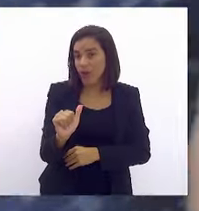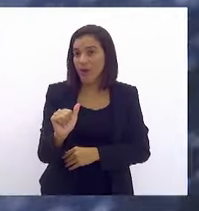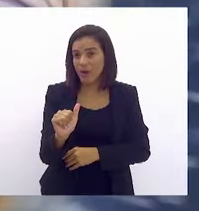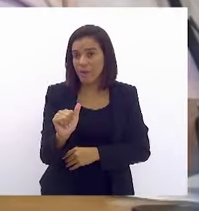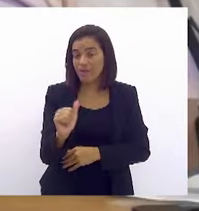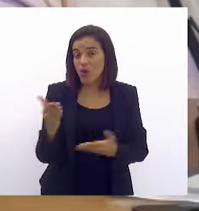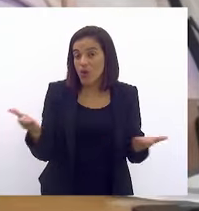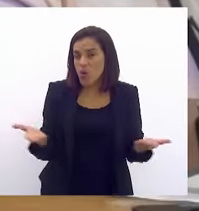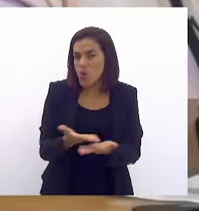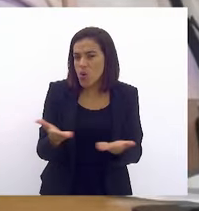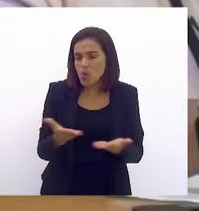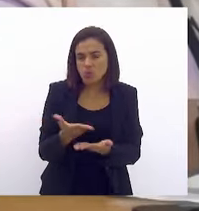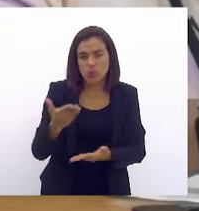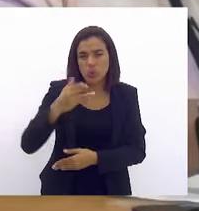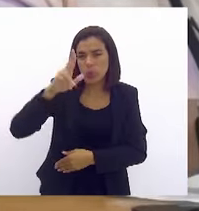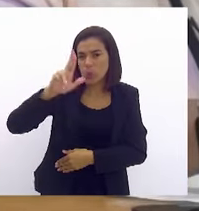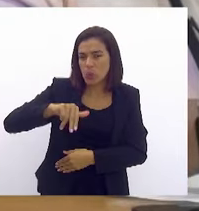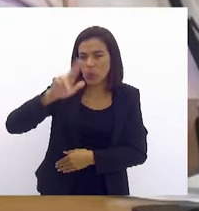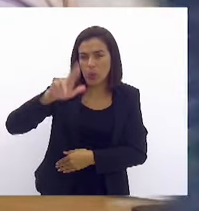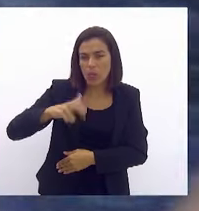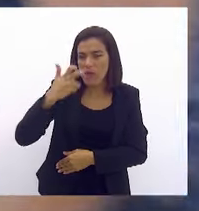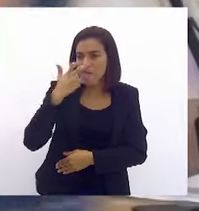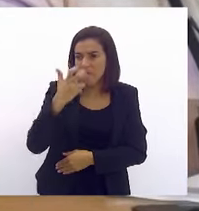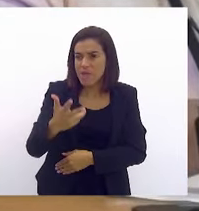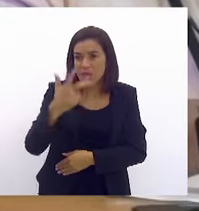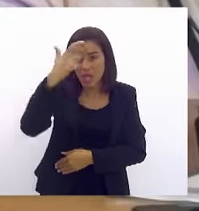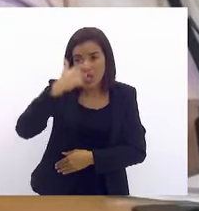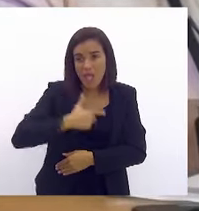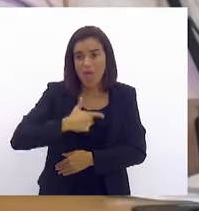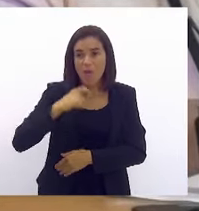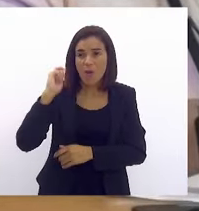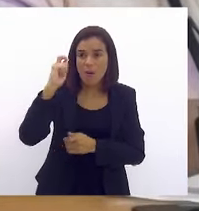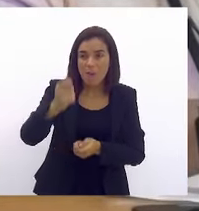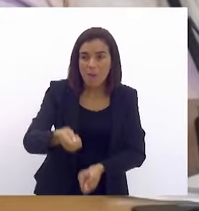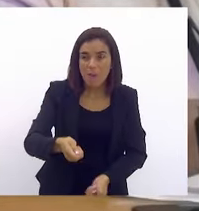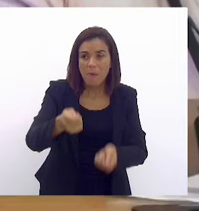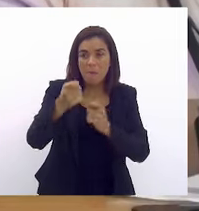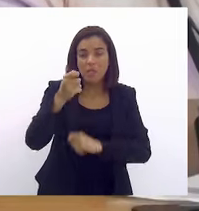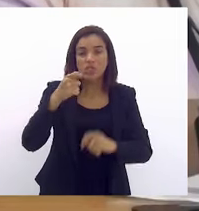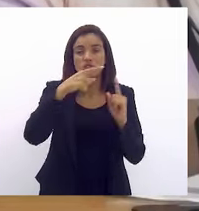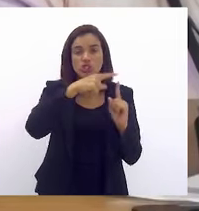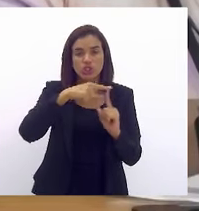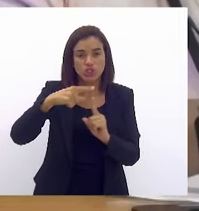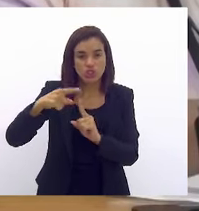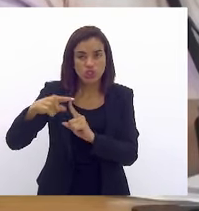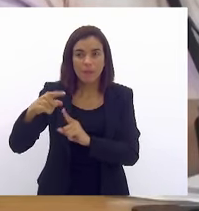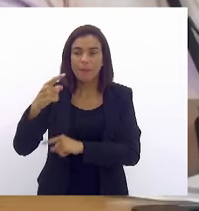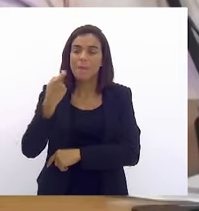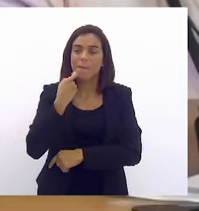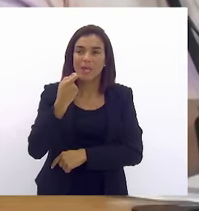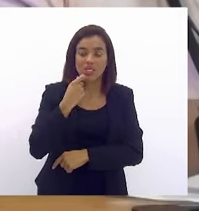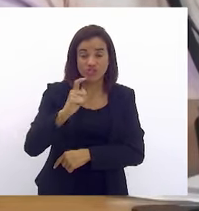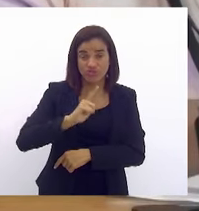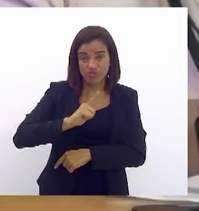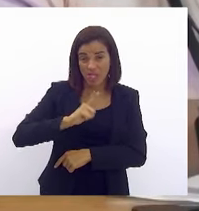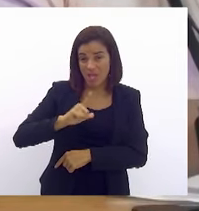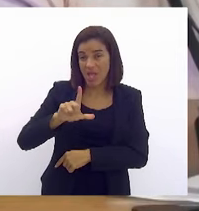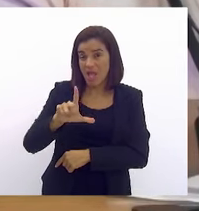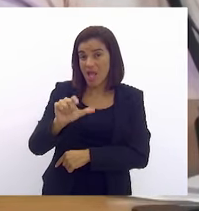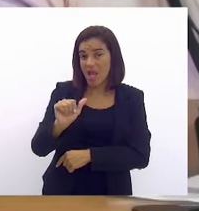Hoje, eu nunca vi, deputado, eu como pescador, e sei todos os tipos de peixe que tem, na lagoa, eu